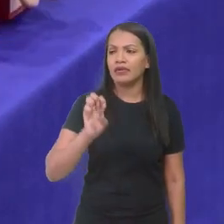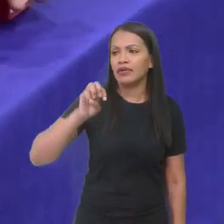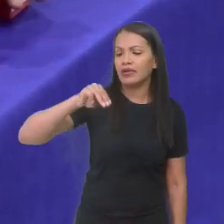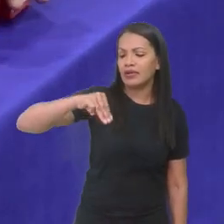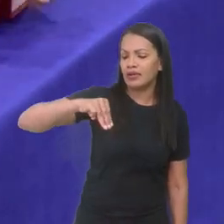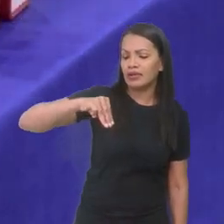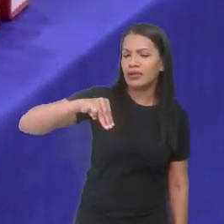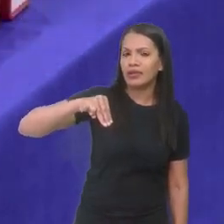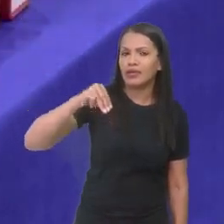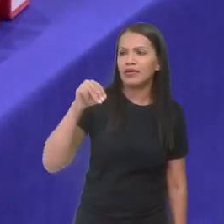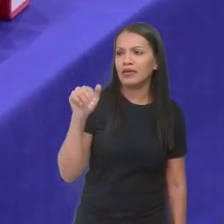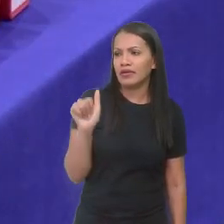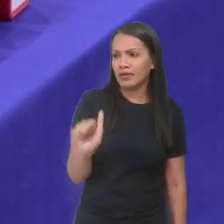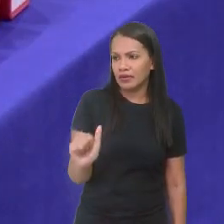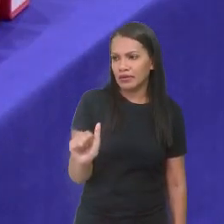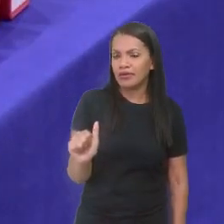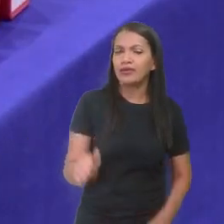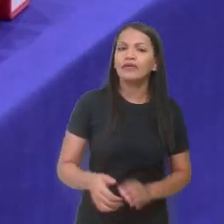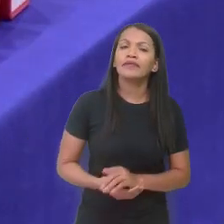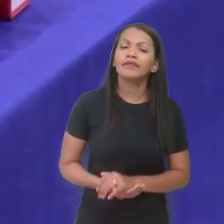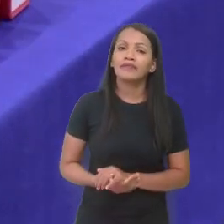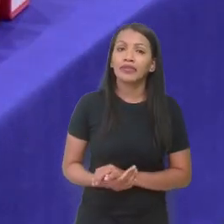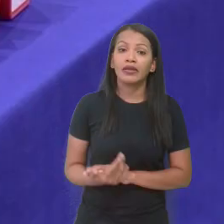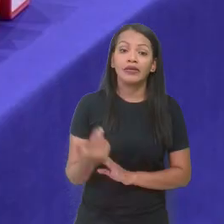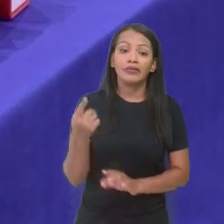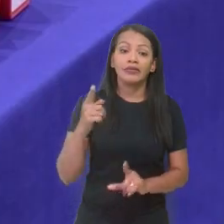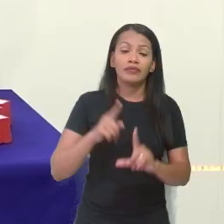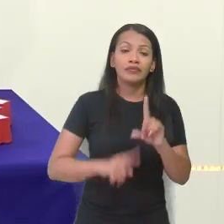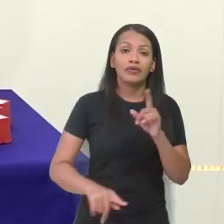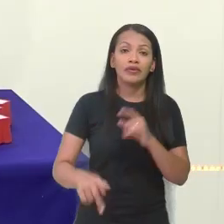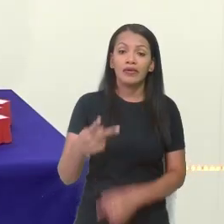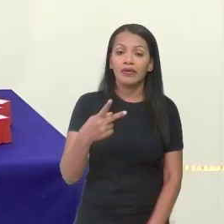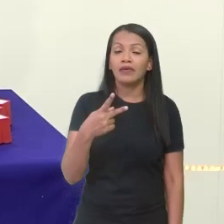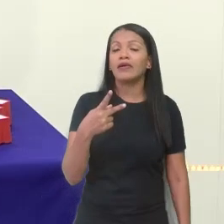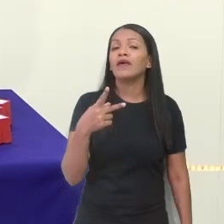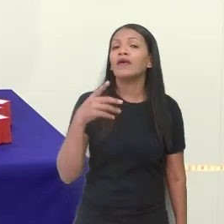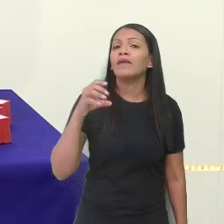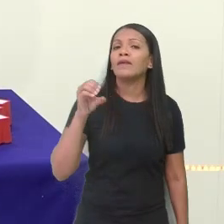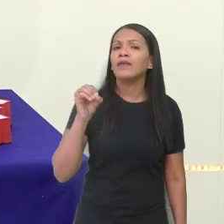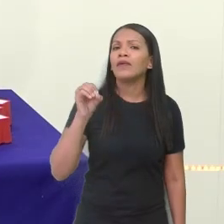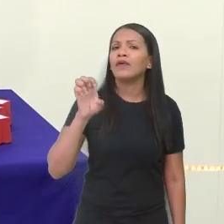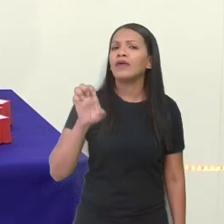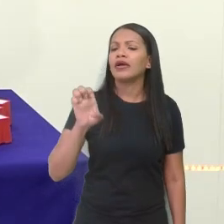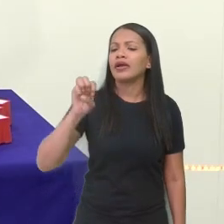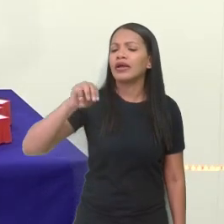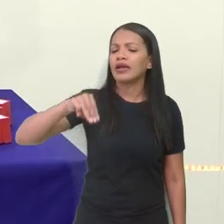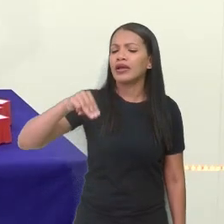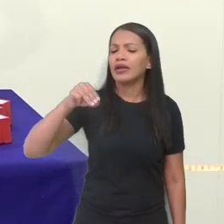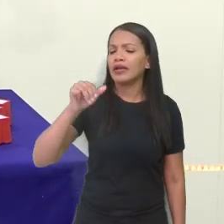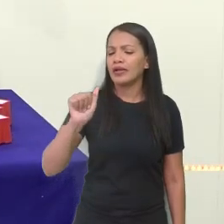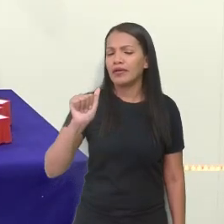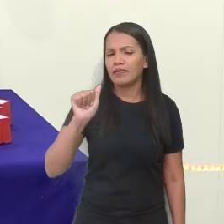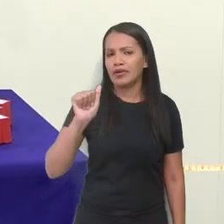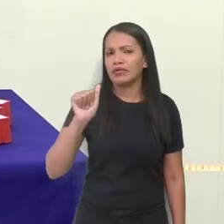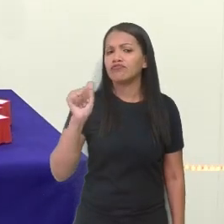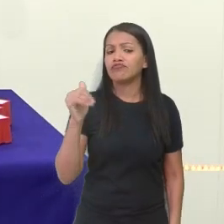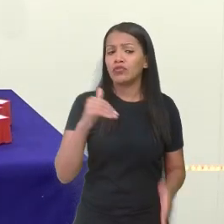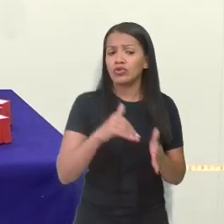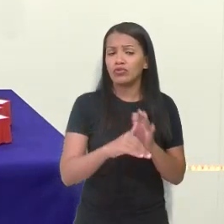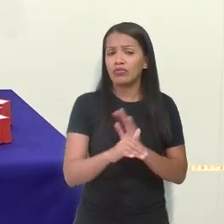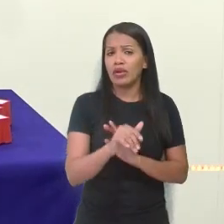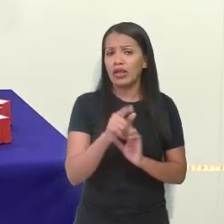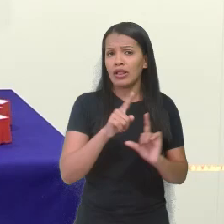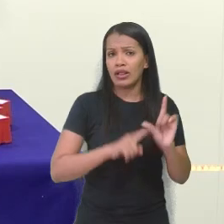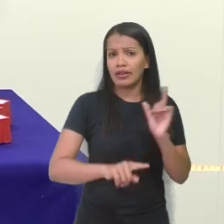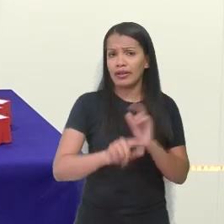Gênero textual, poema. Poema começa com a letra P e termina com a letrinha A. Mas vamos ao